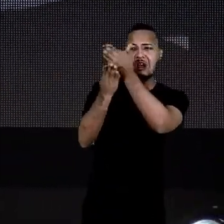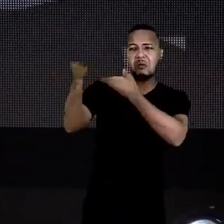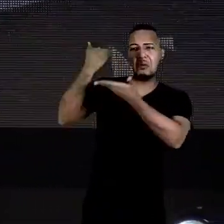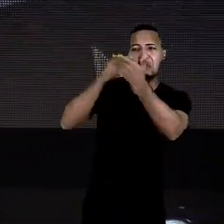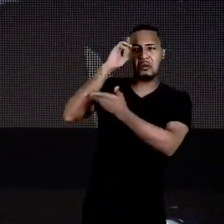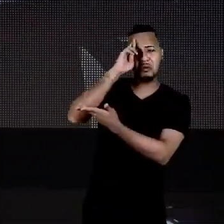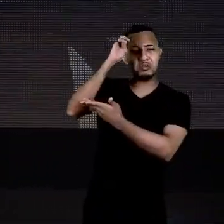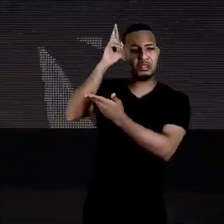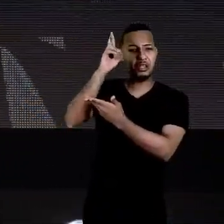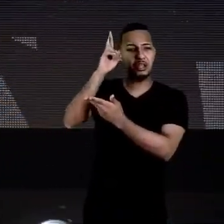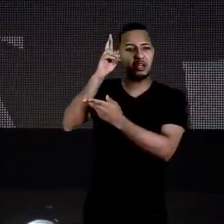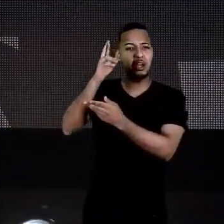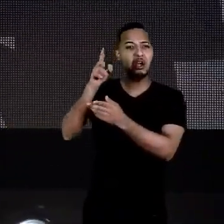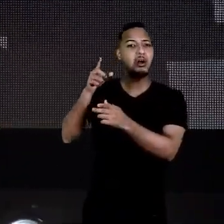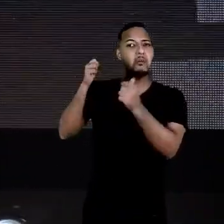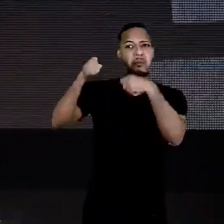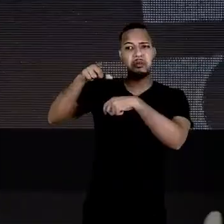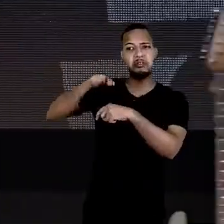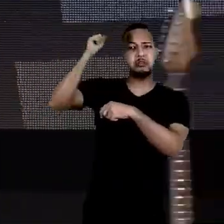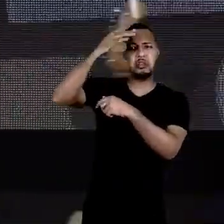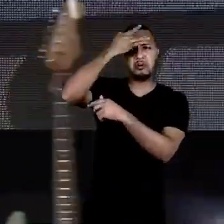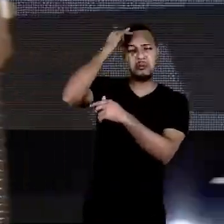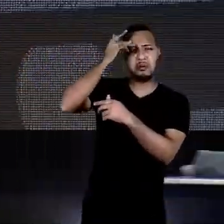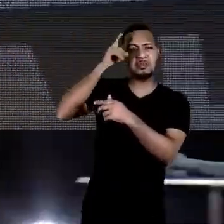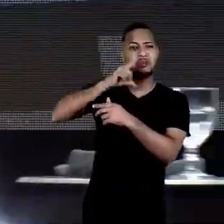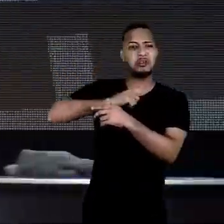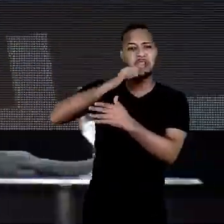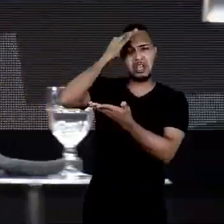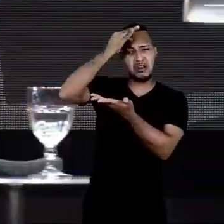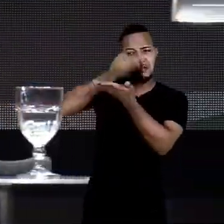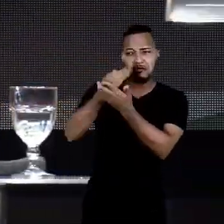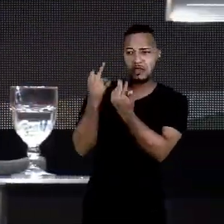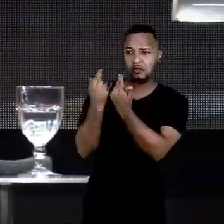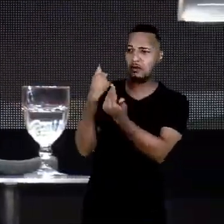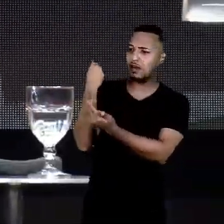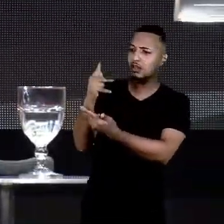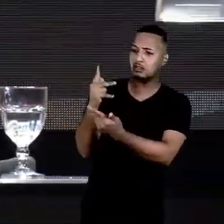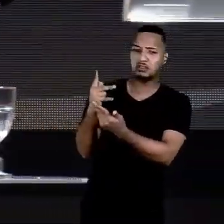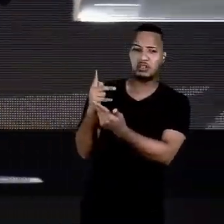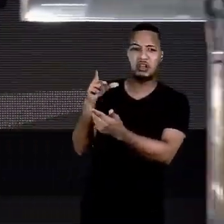sabe, que tem a mesma fé que você tem, você vai escolher alguém de fora?